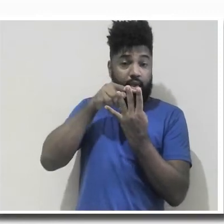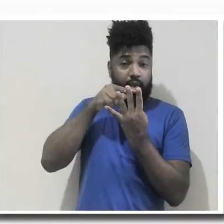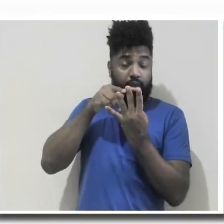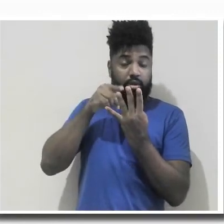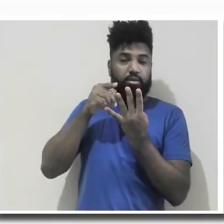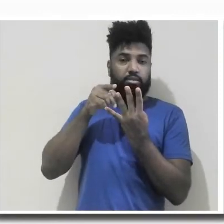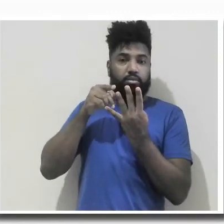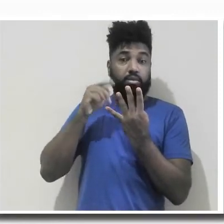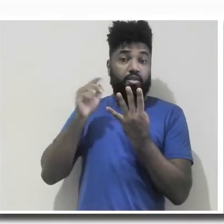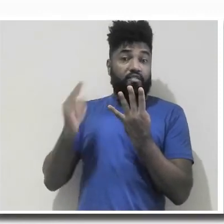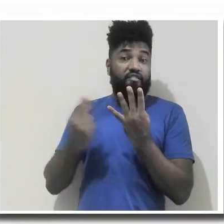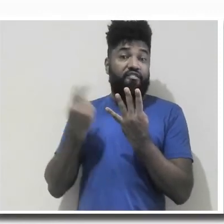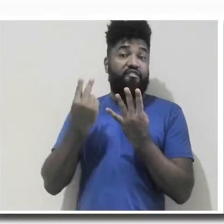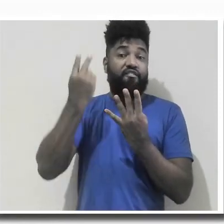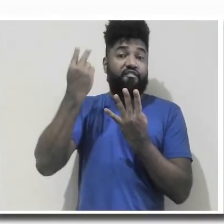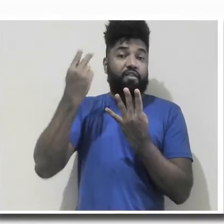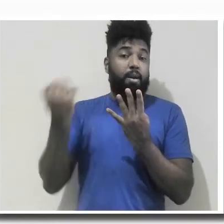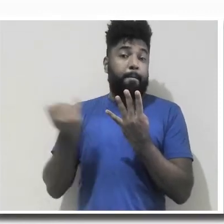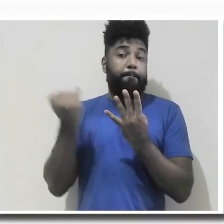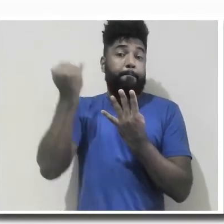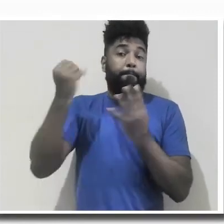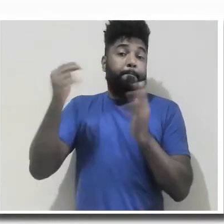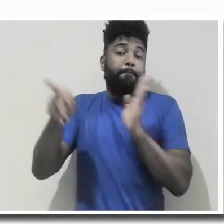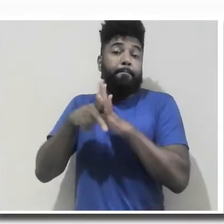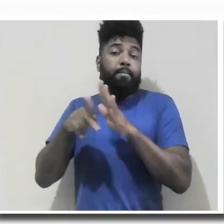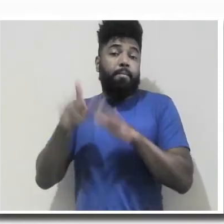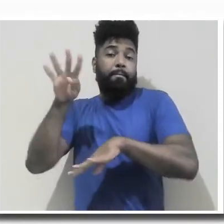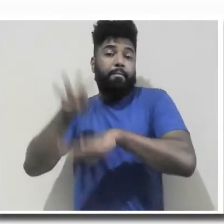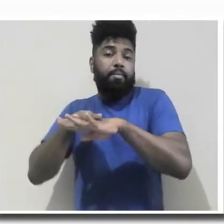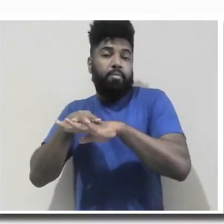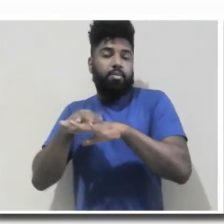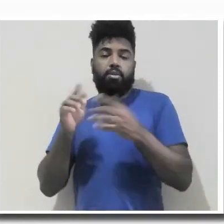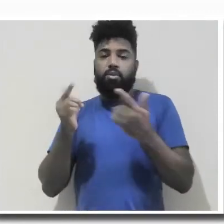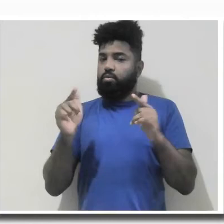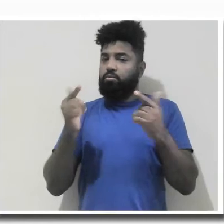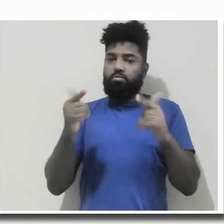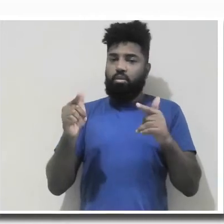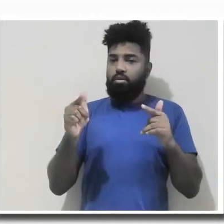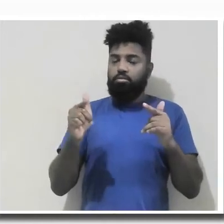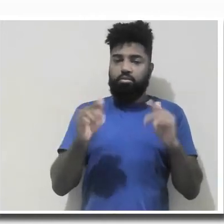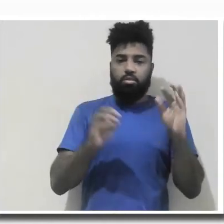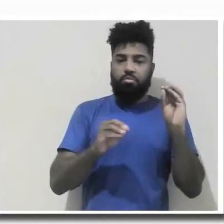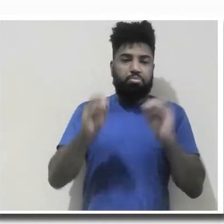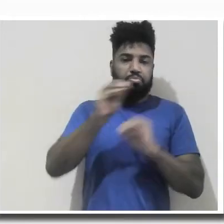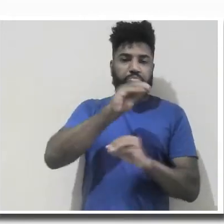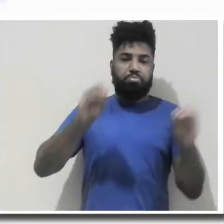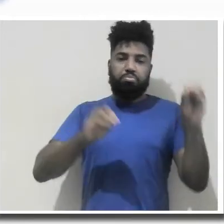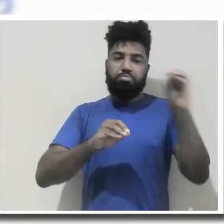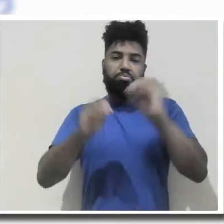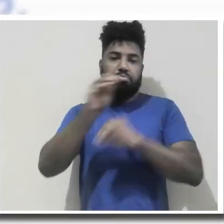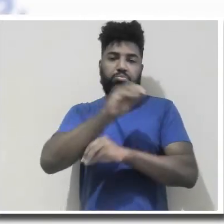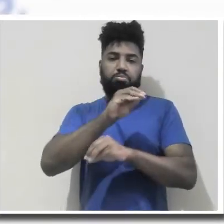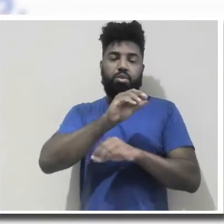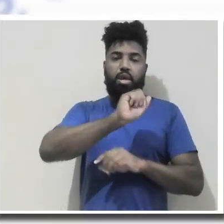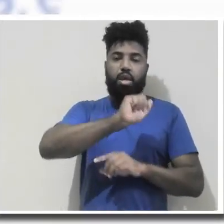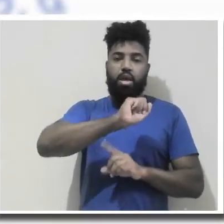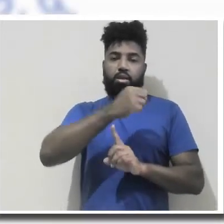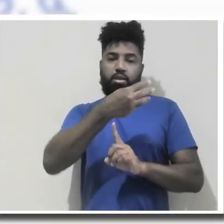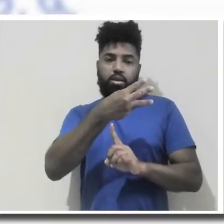importância matemática. Então, eu posso colocá-los como A3,